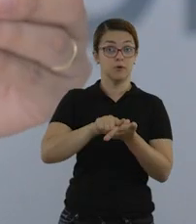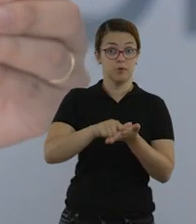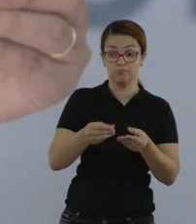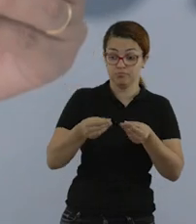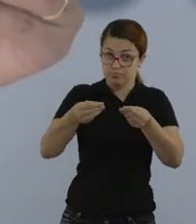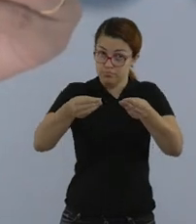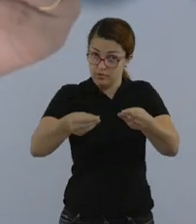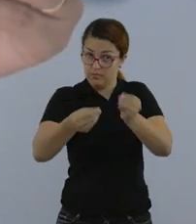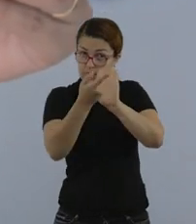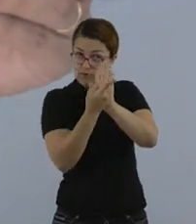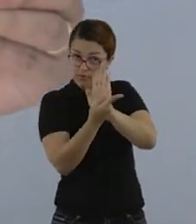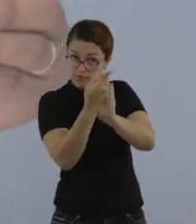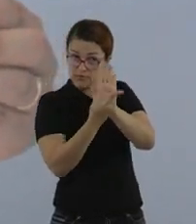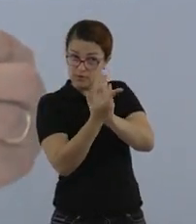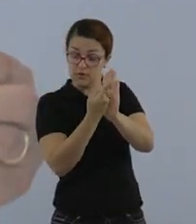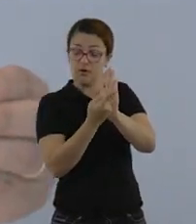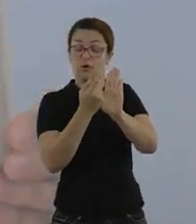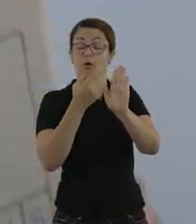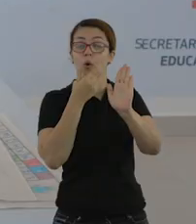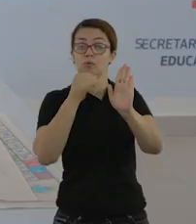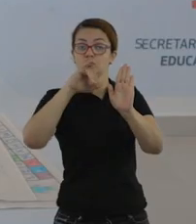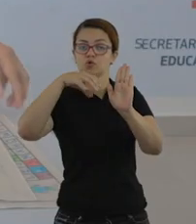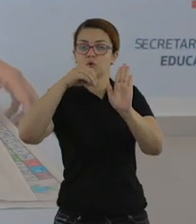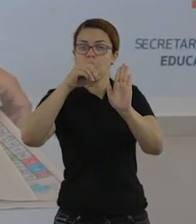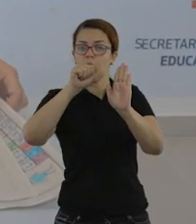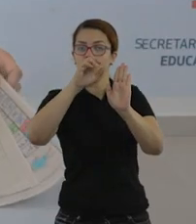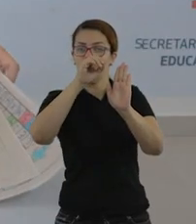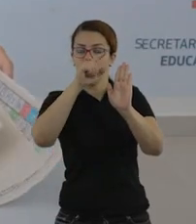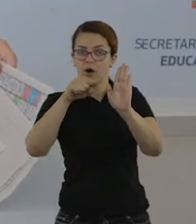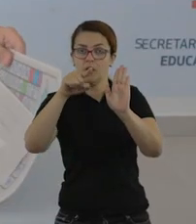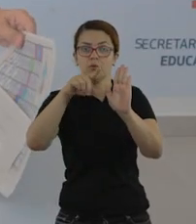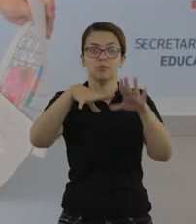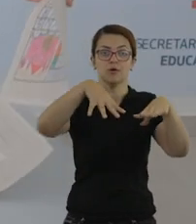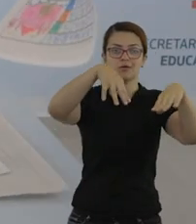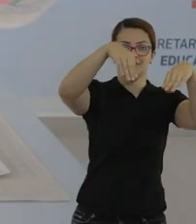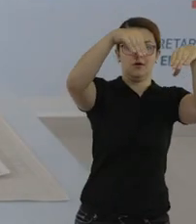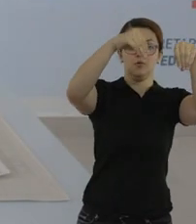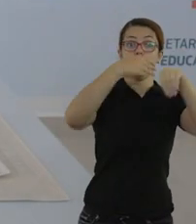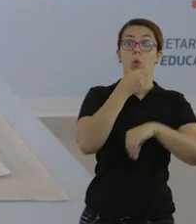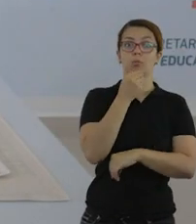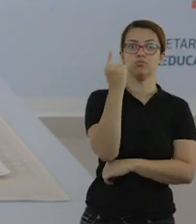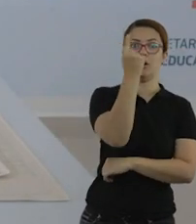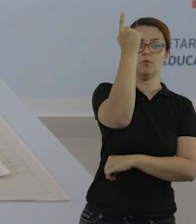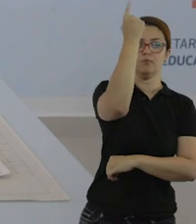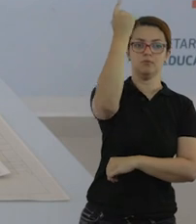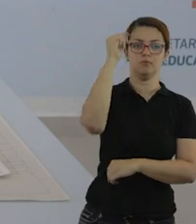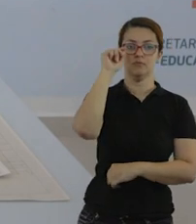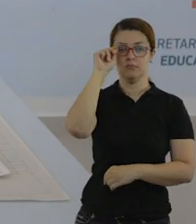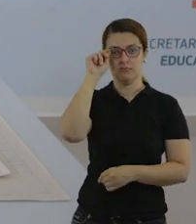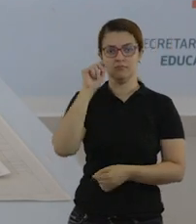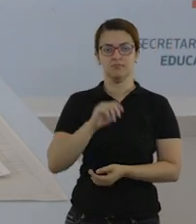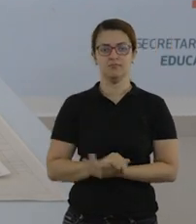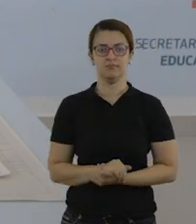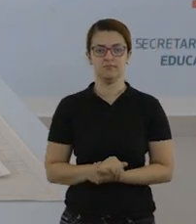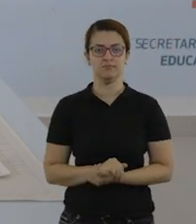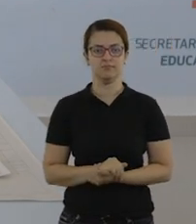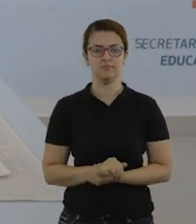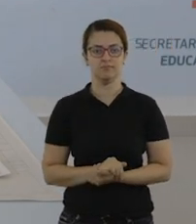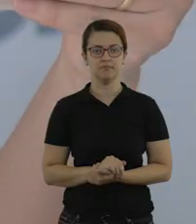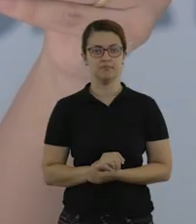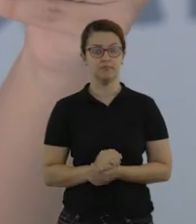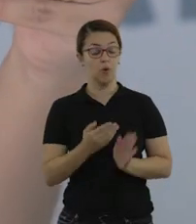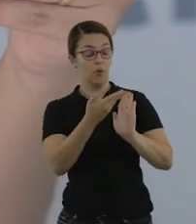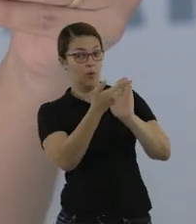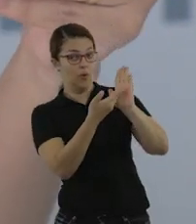o personagem do João e o castelo do gigante. Olha aqui, ó. Aqui a criança colocou